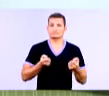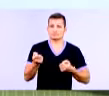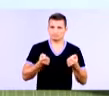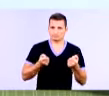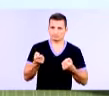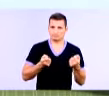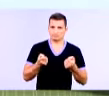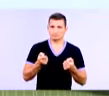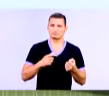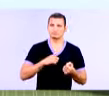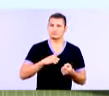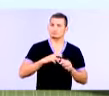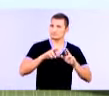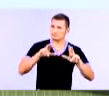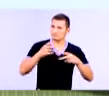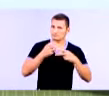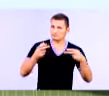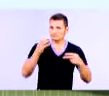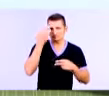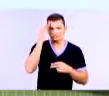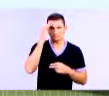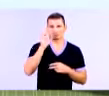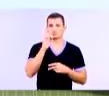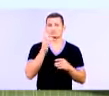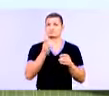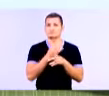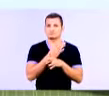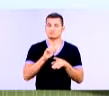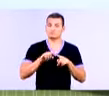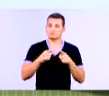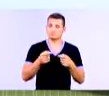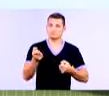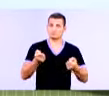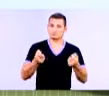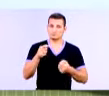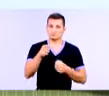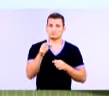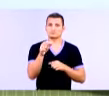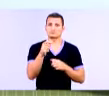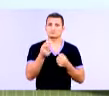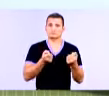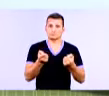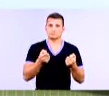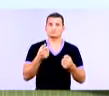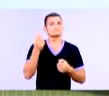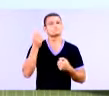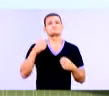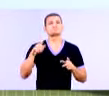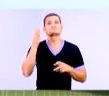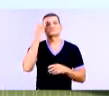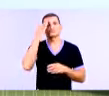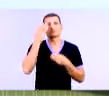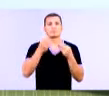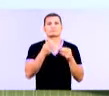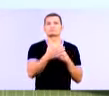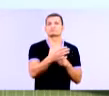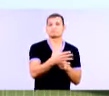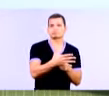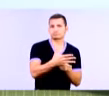vai compreender completamente, né? Mas para dirigir esse carro, eu não preciso saber como o motor funciona, né? Como é